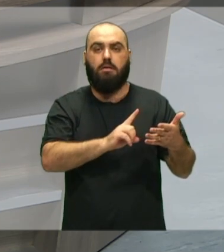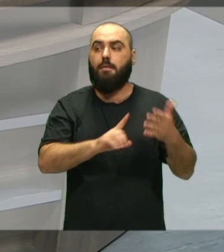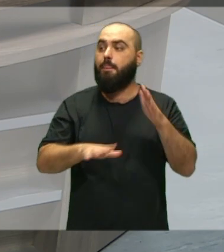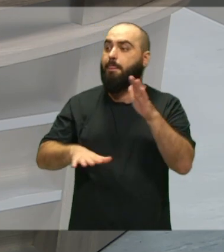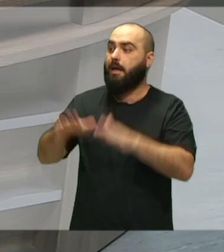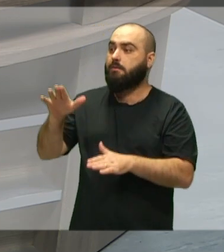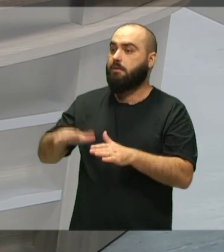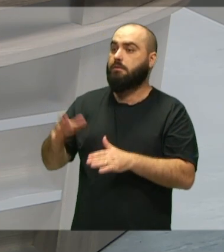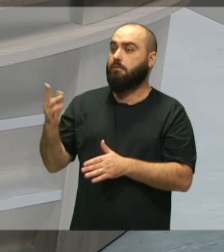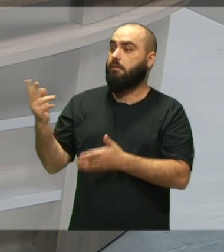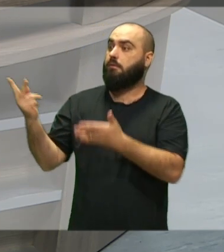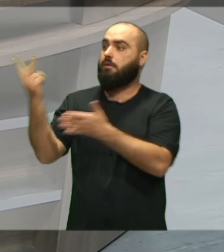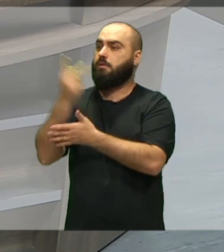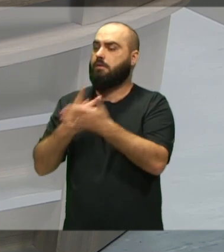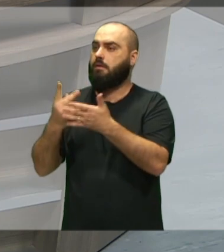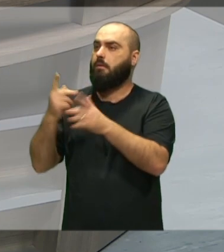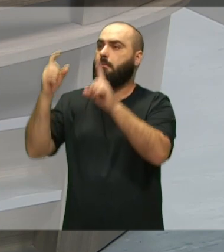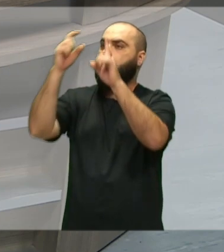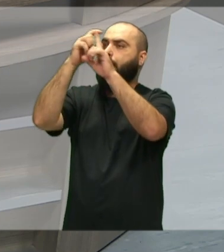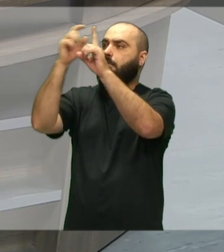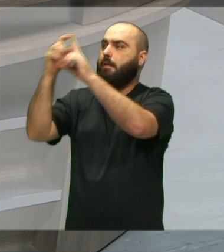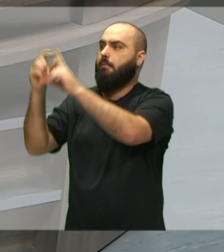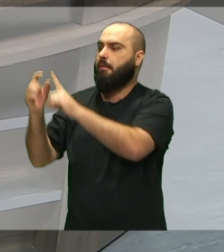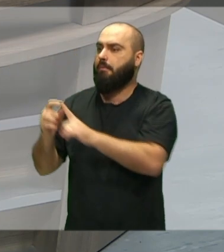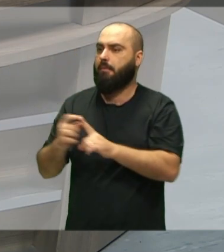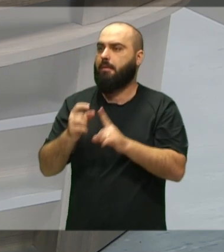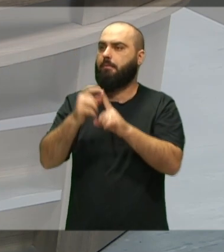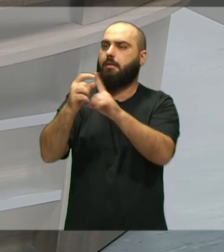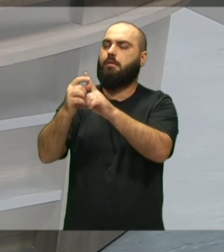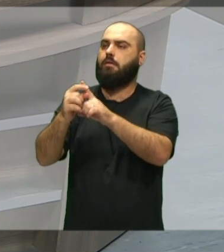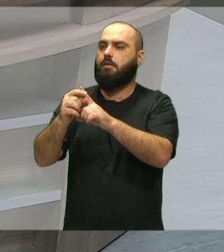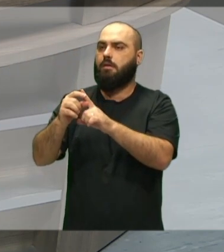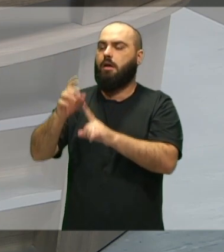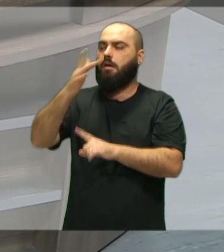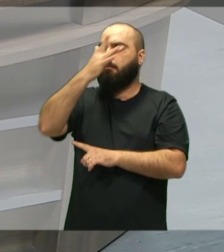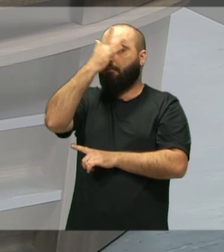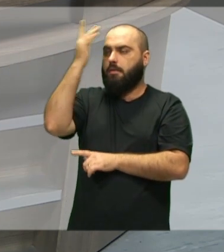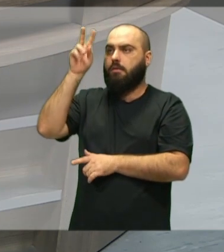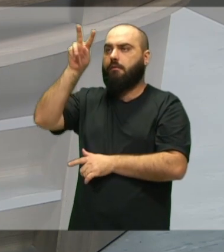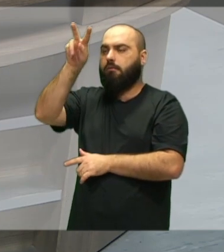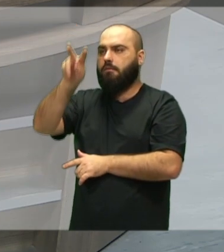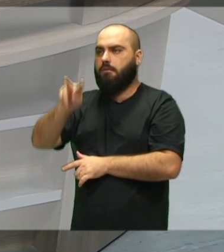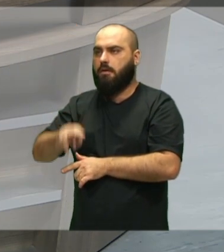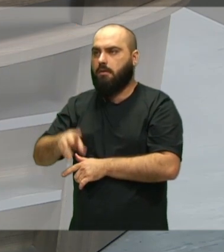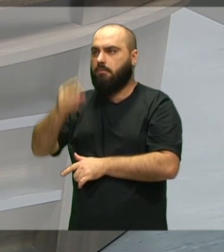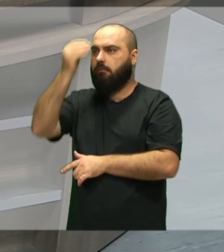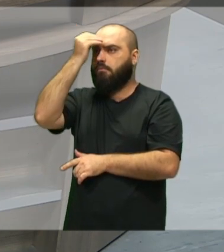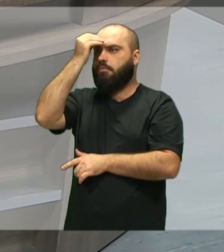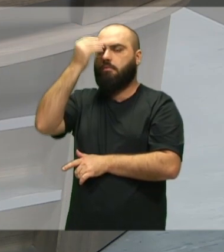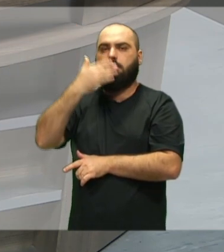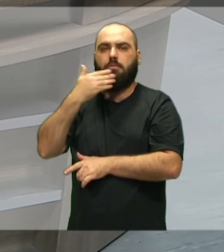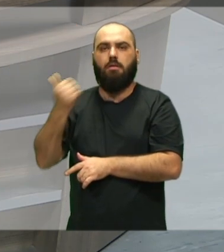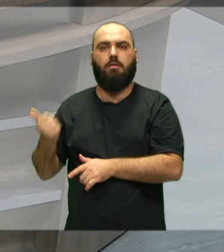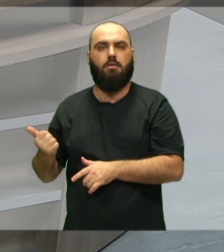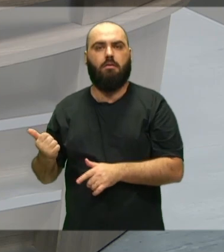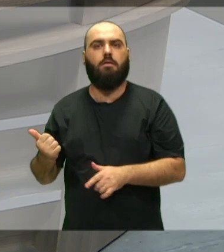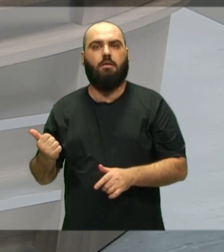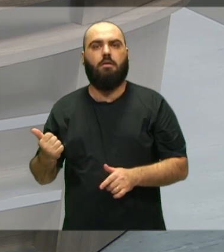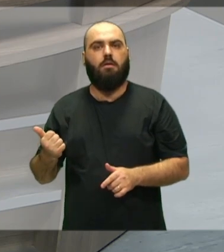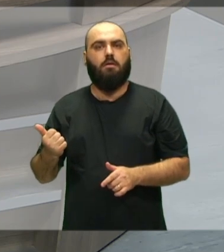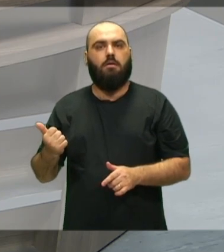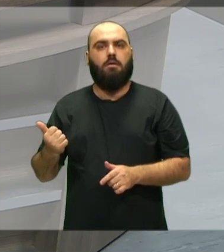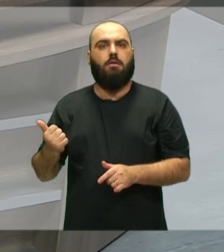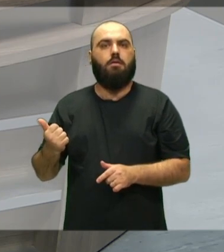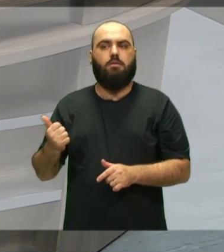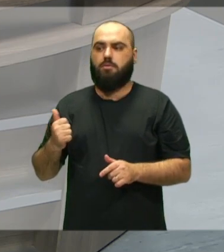gráfico com palavras que vão solidificar, vão armazenar, né, vão compreender melhor tudo aquilo que a